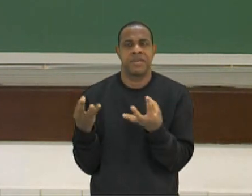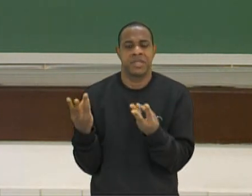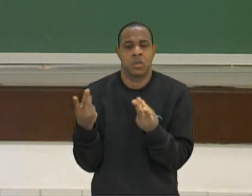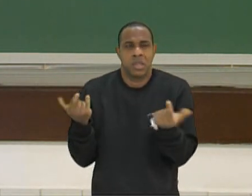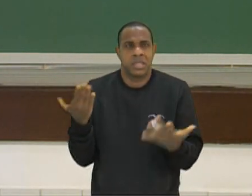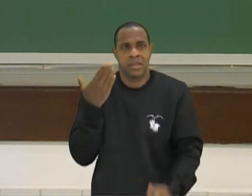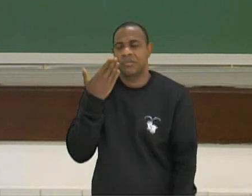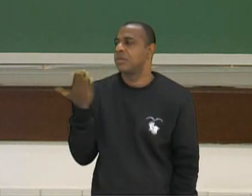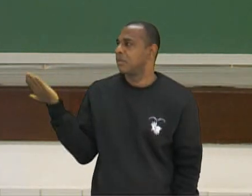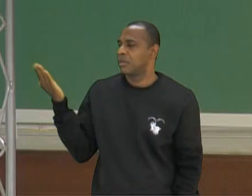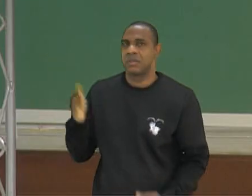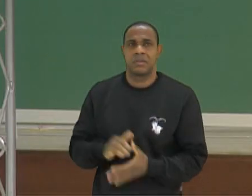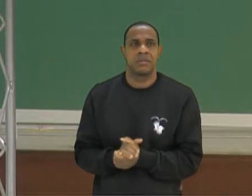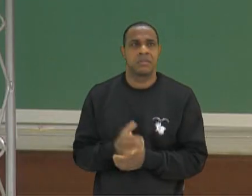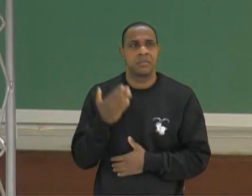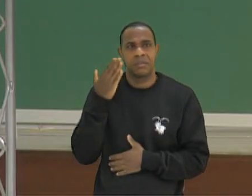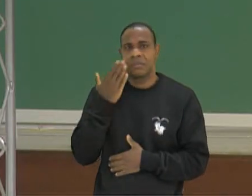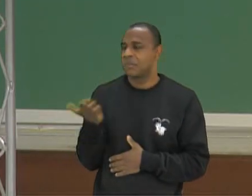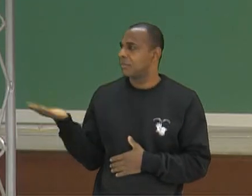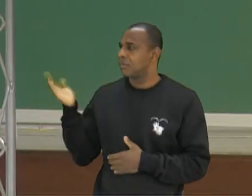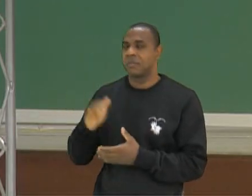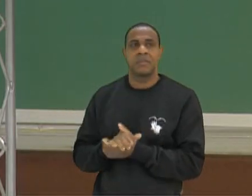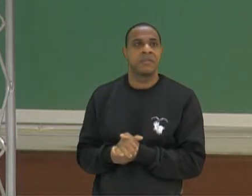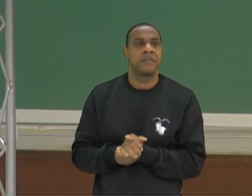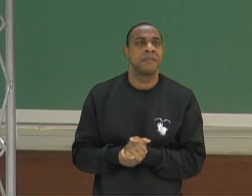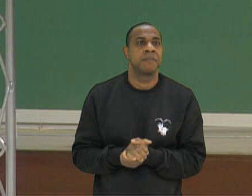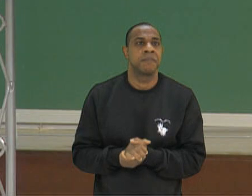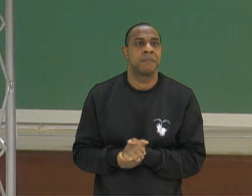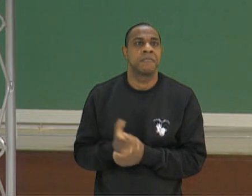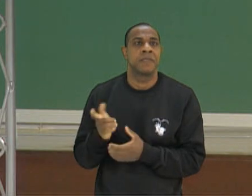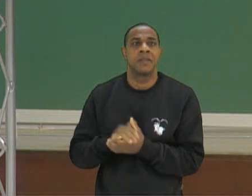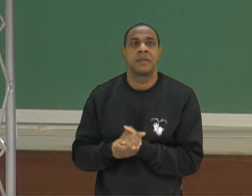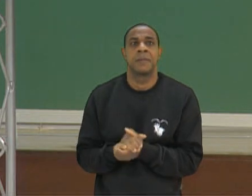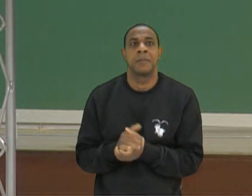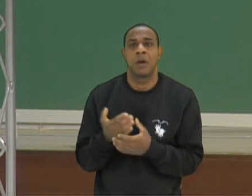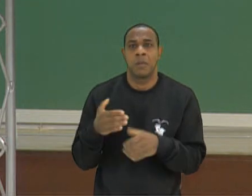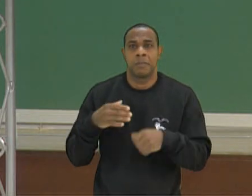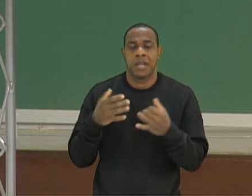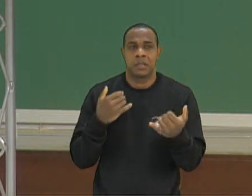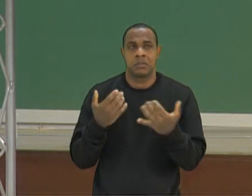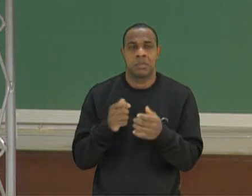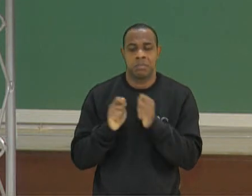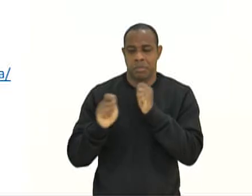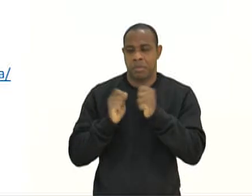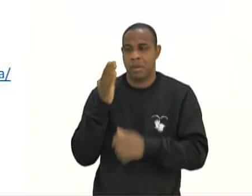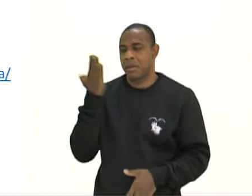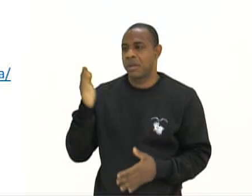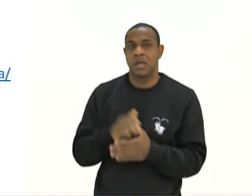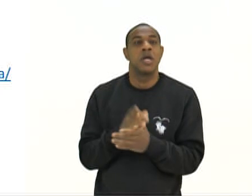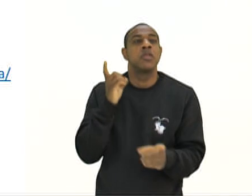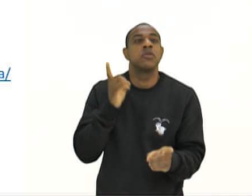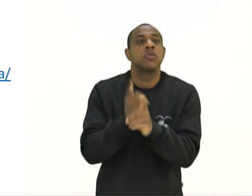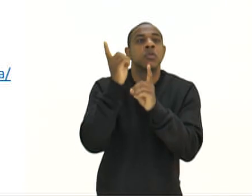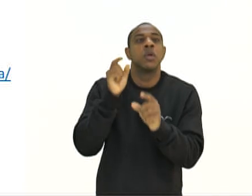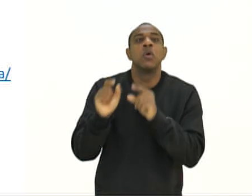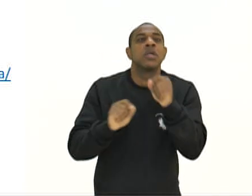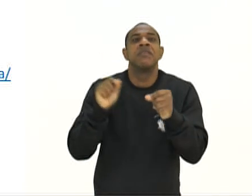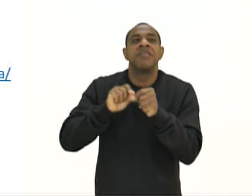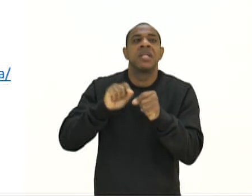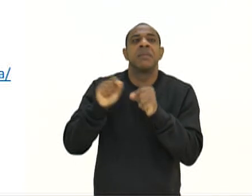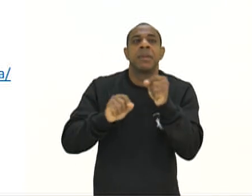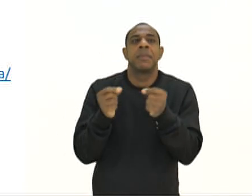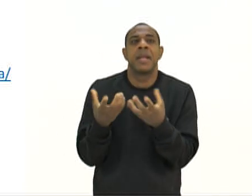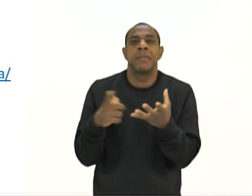certo? Então, vamos avançar aqui na nossa tela? Então, olha aqui, mais uma reportagem, mais um fragmento. Ó. Descubra o que fazer